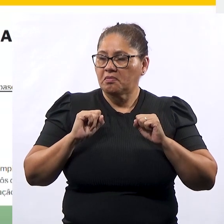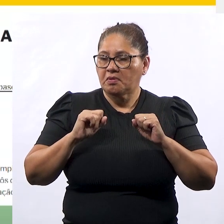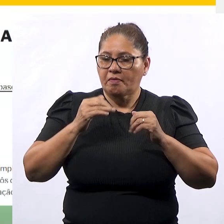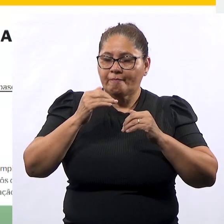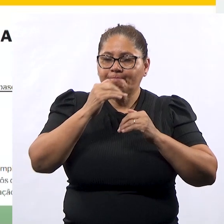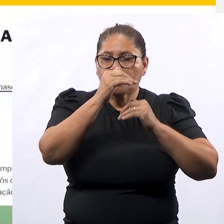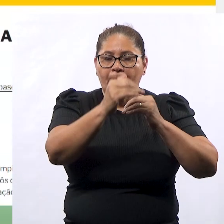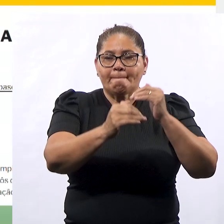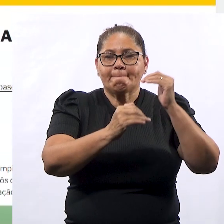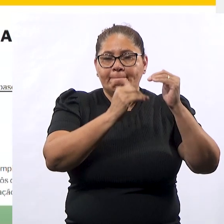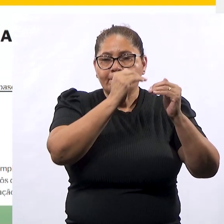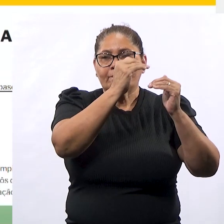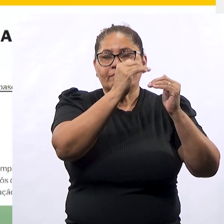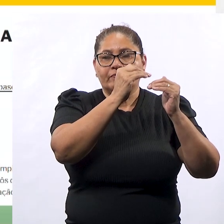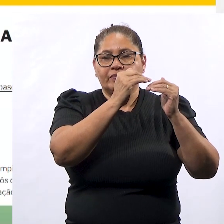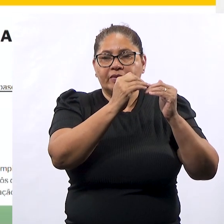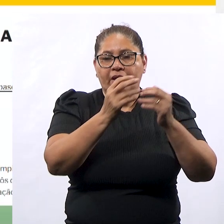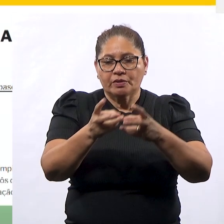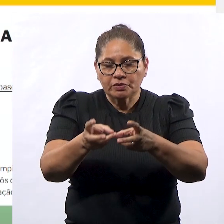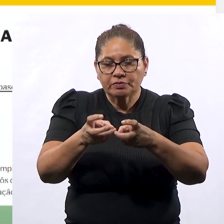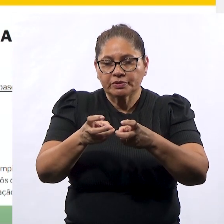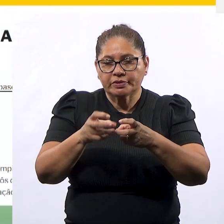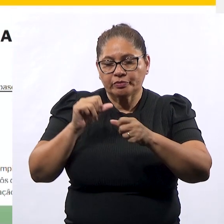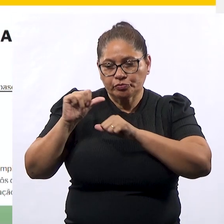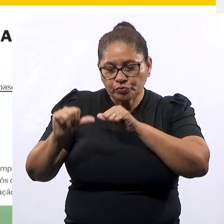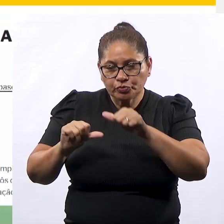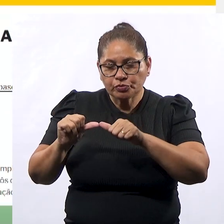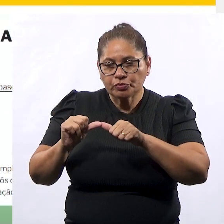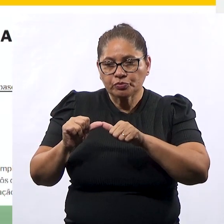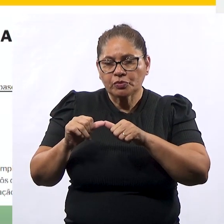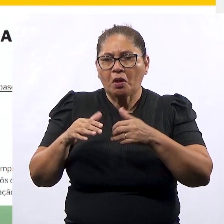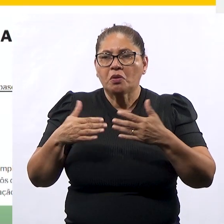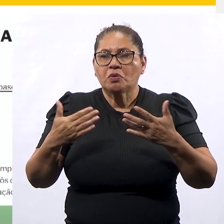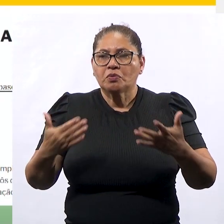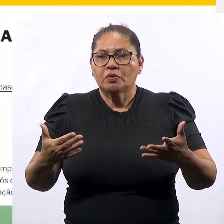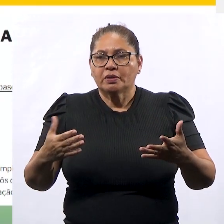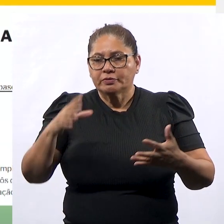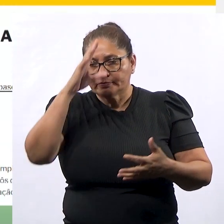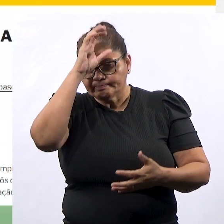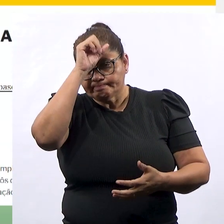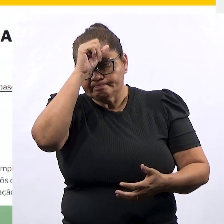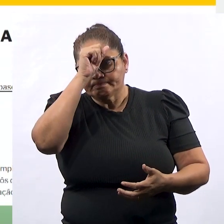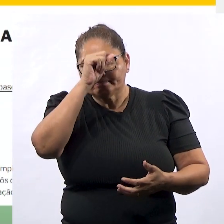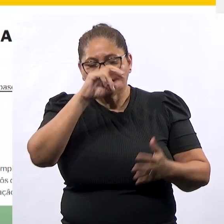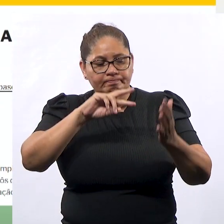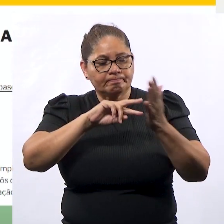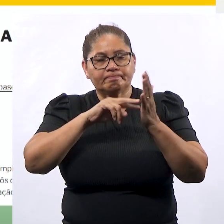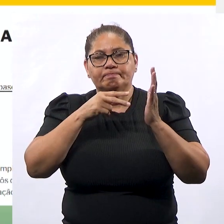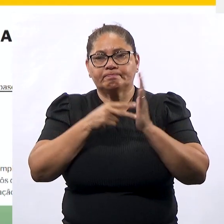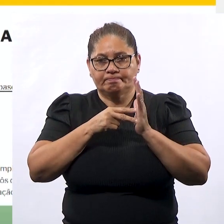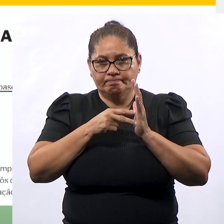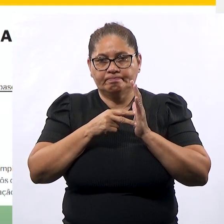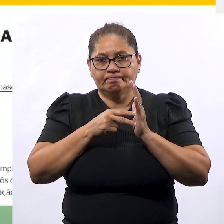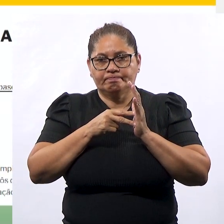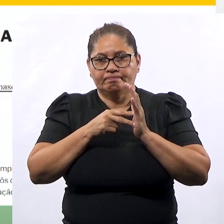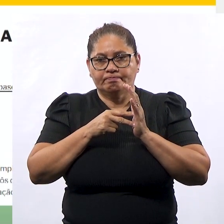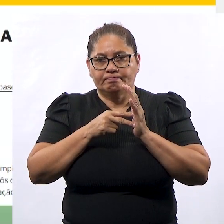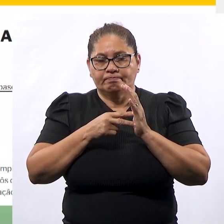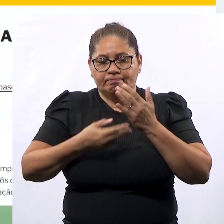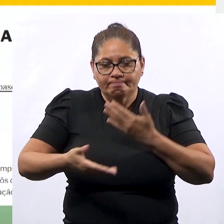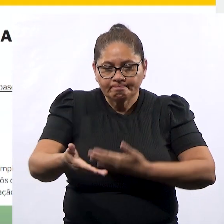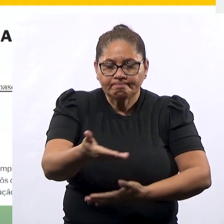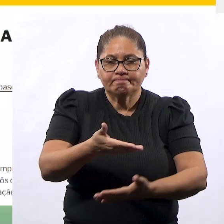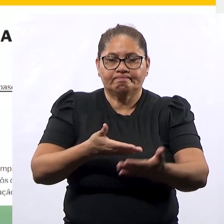gente precisa desenvolver a concepção de avaliação a partir de aprendizagem significativa